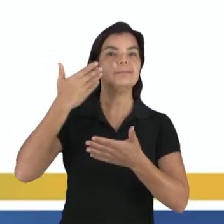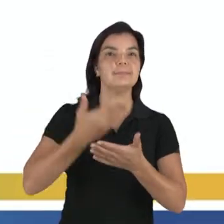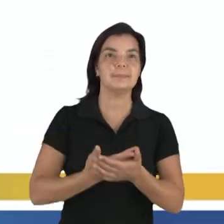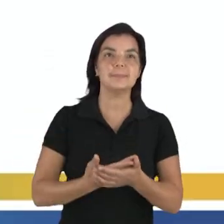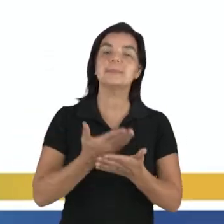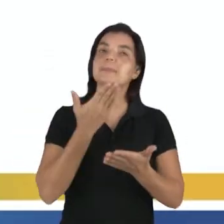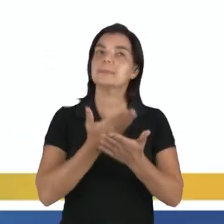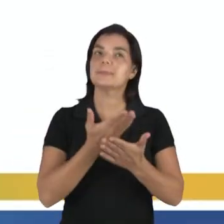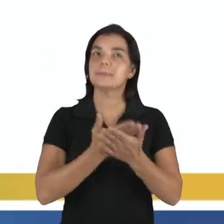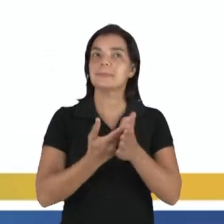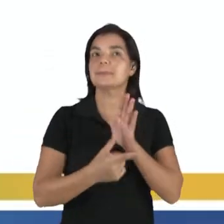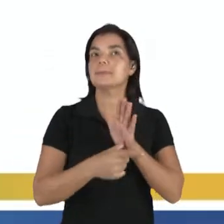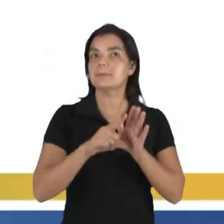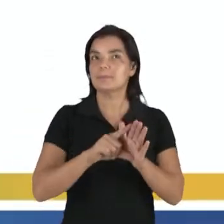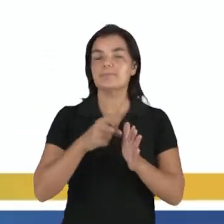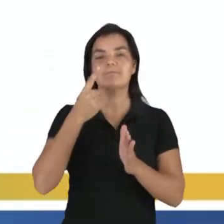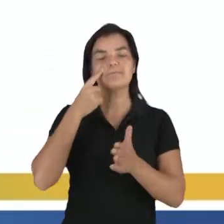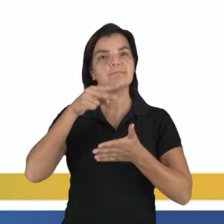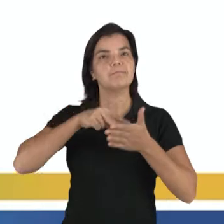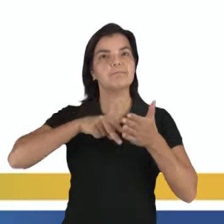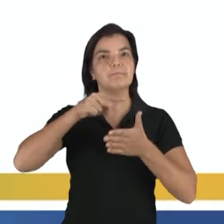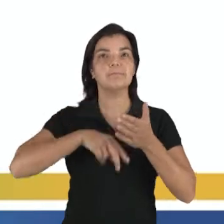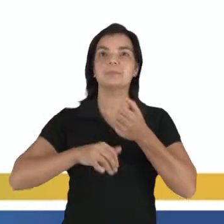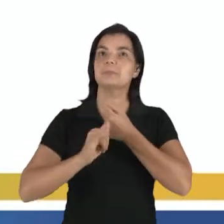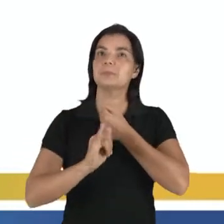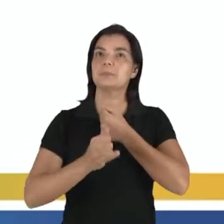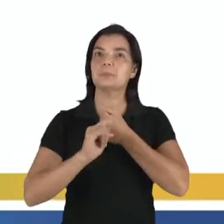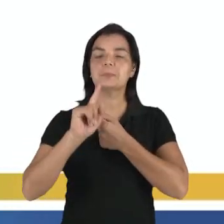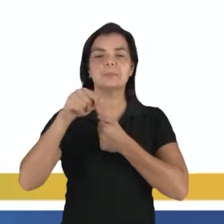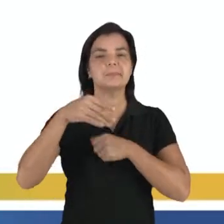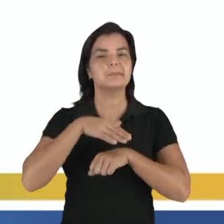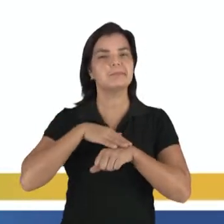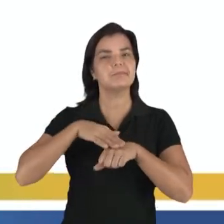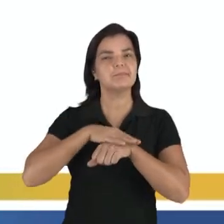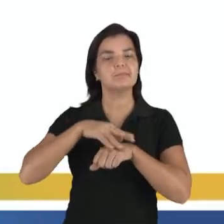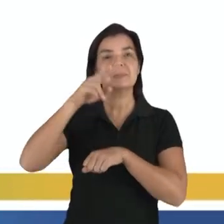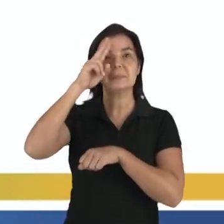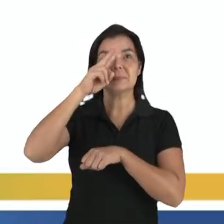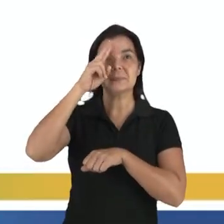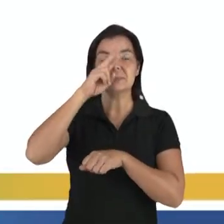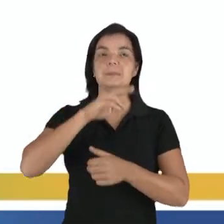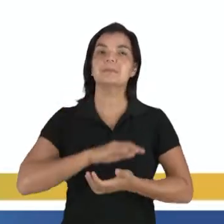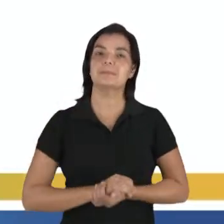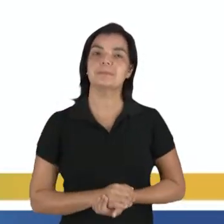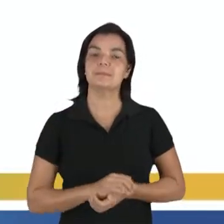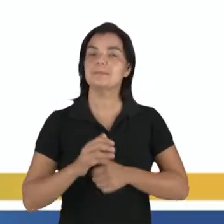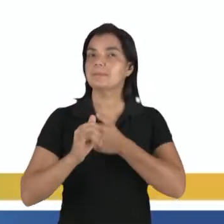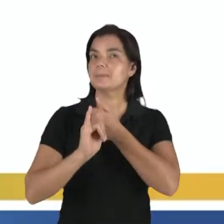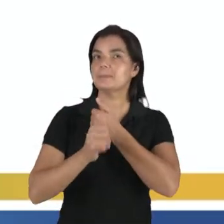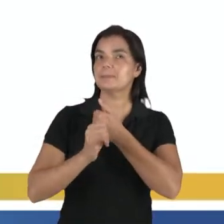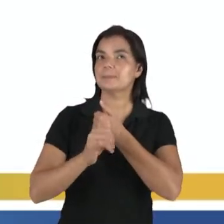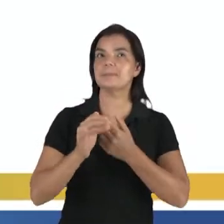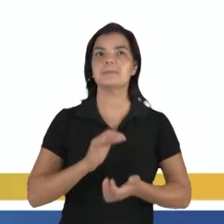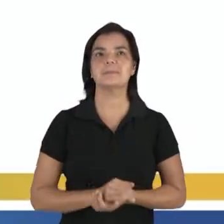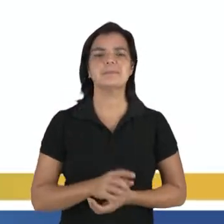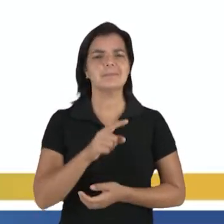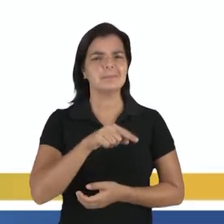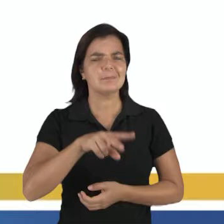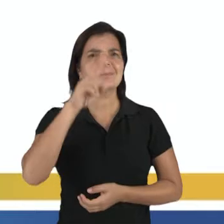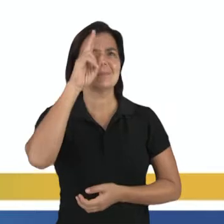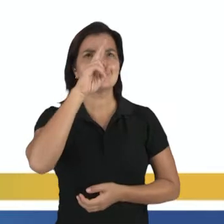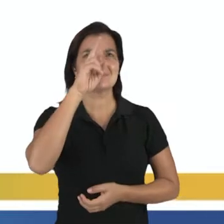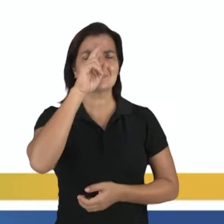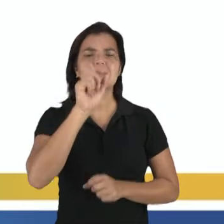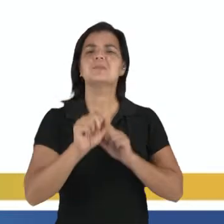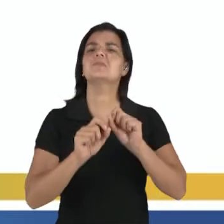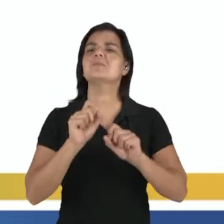na aula anterior nós fizemos a leitura de uma crônica e depois a gente conversou um pouquinho sobre a história da crônica. Você